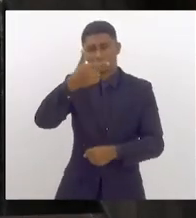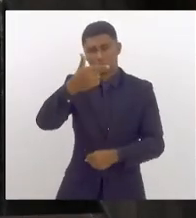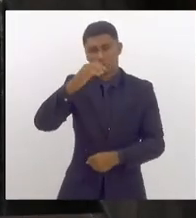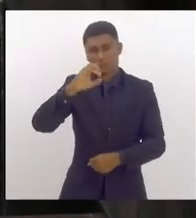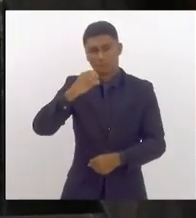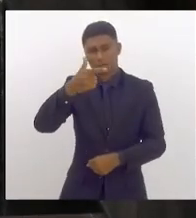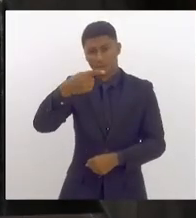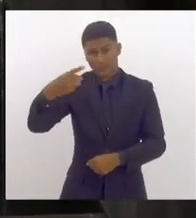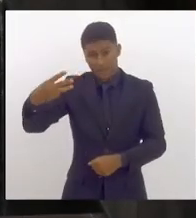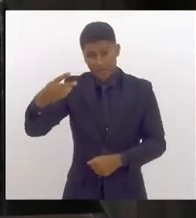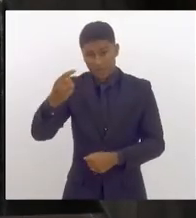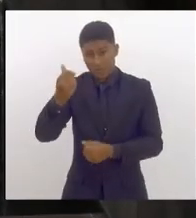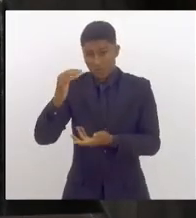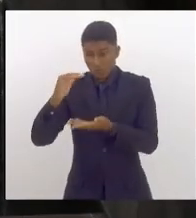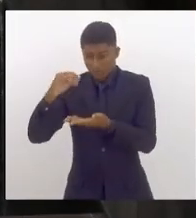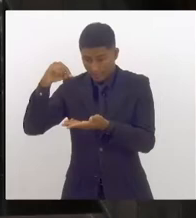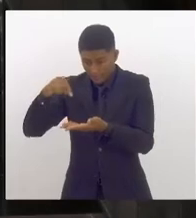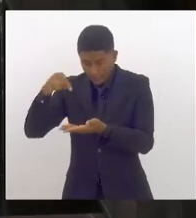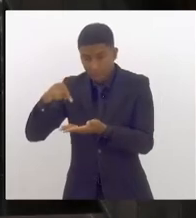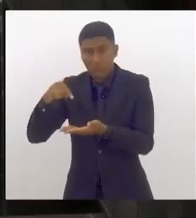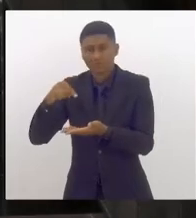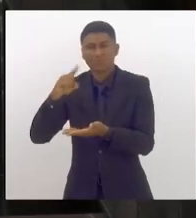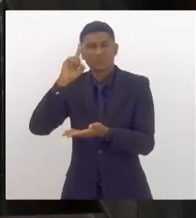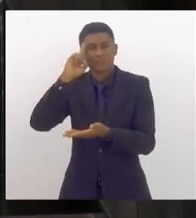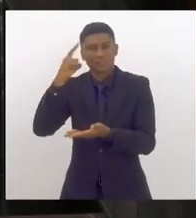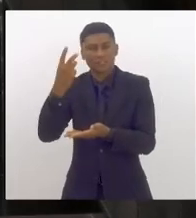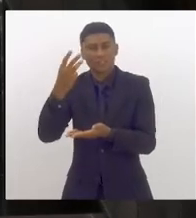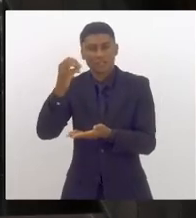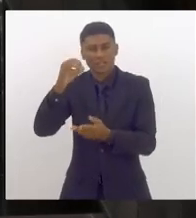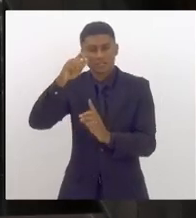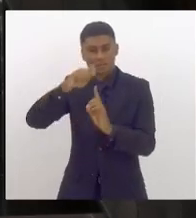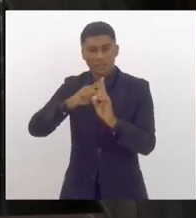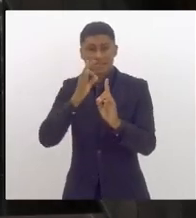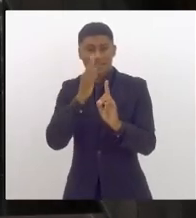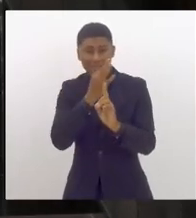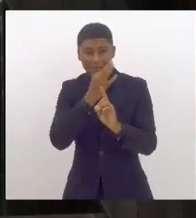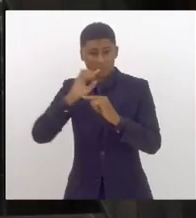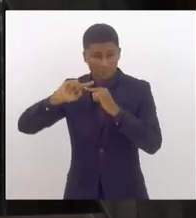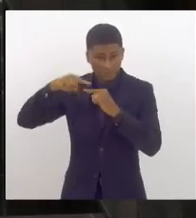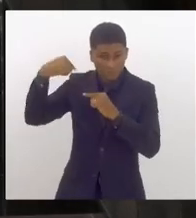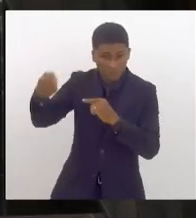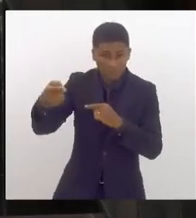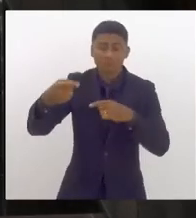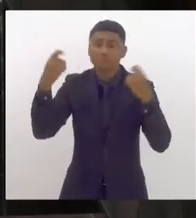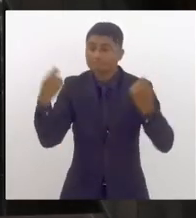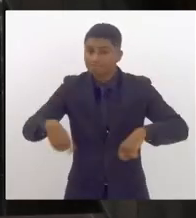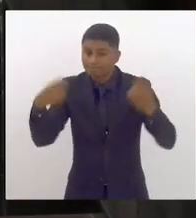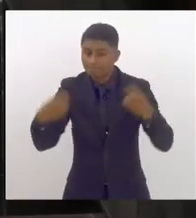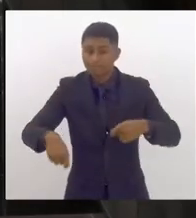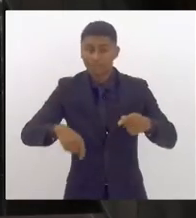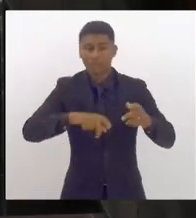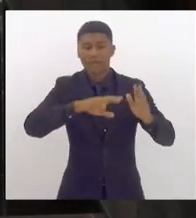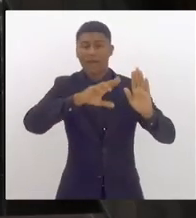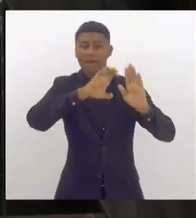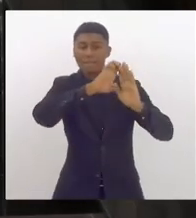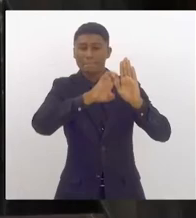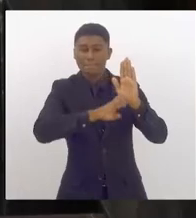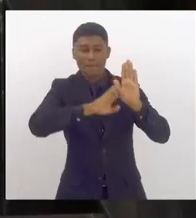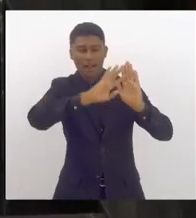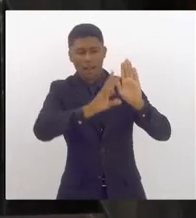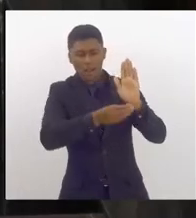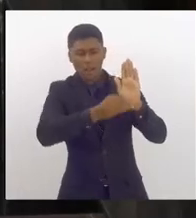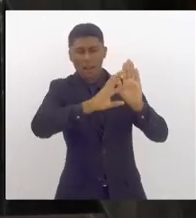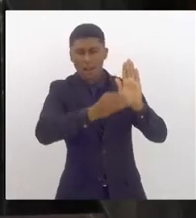depois do dia trinta de Setembro e escrever através e os mais